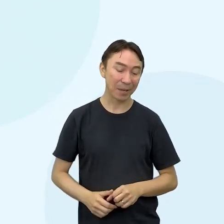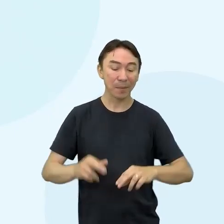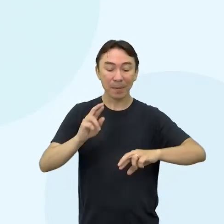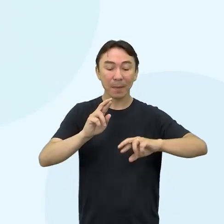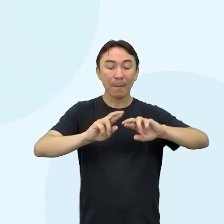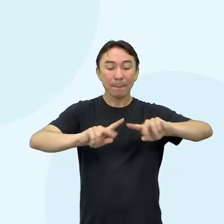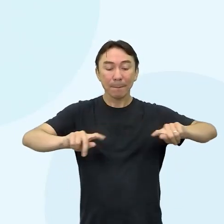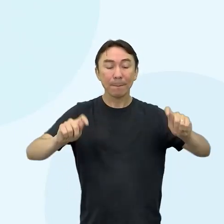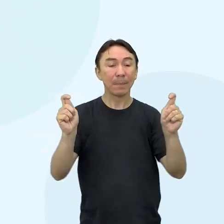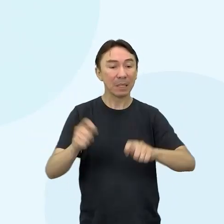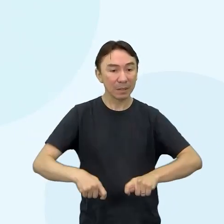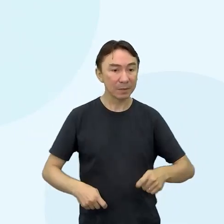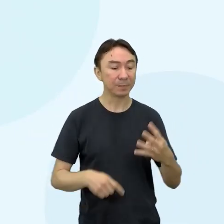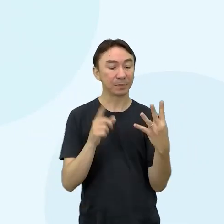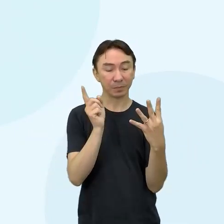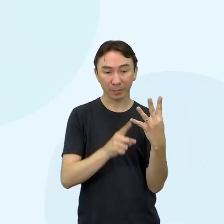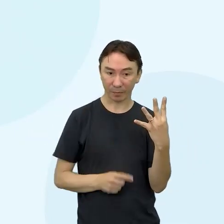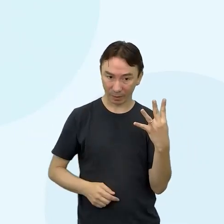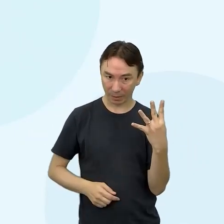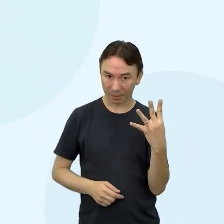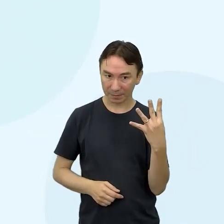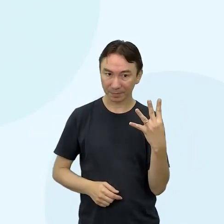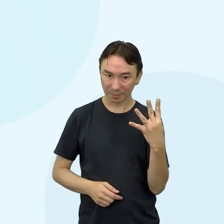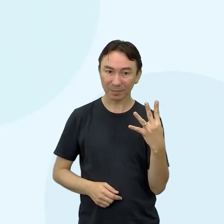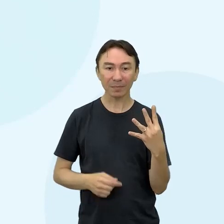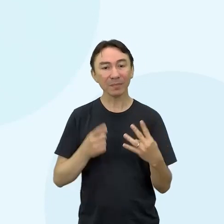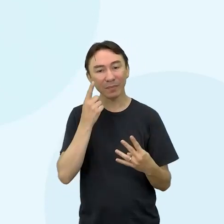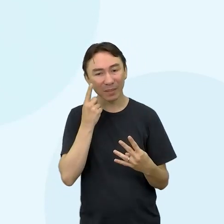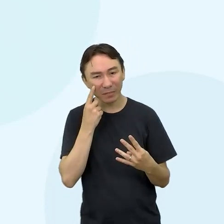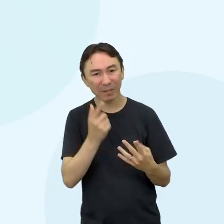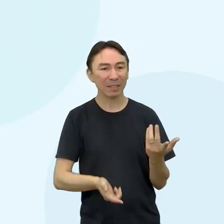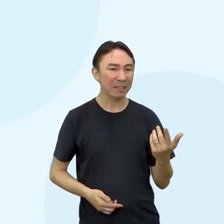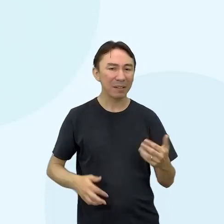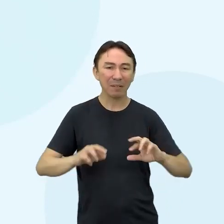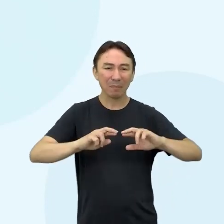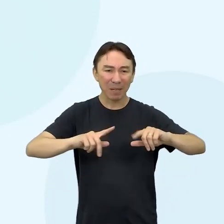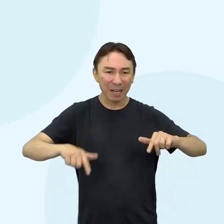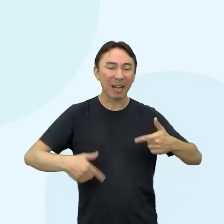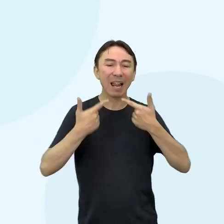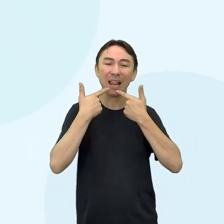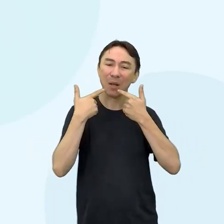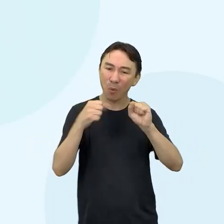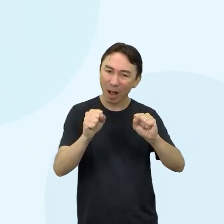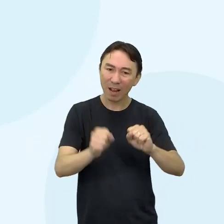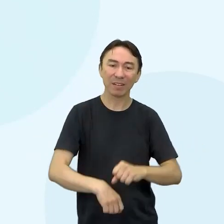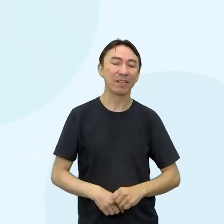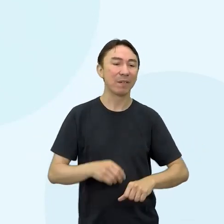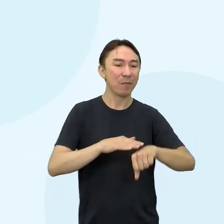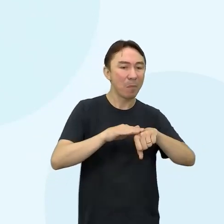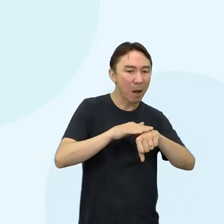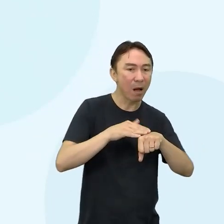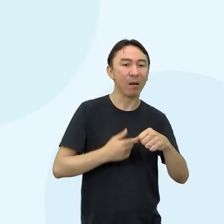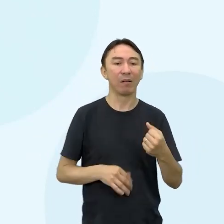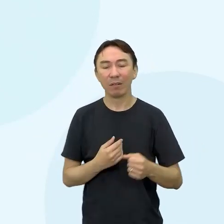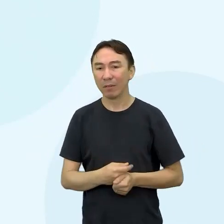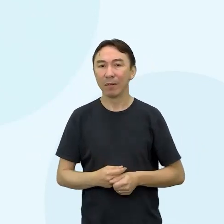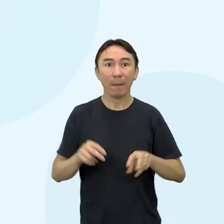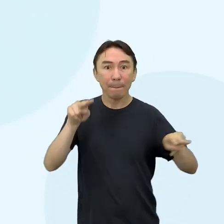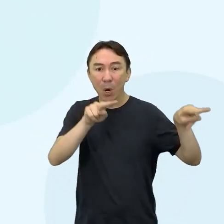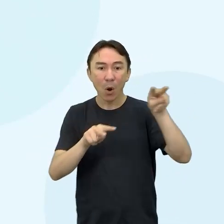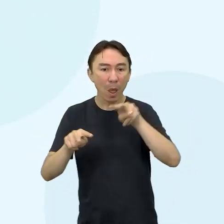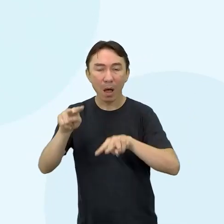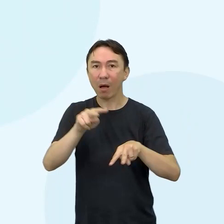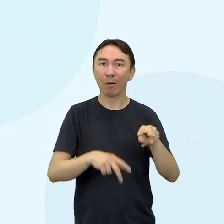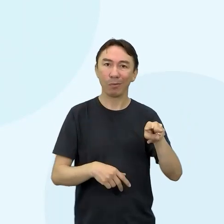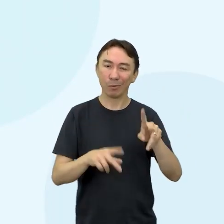linguagens, verbal, oral ou visual, motora, como libras e escrita, corporal, visual sonora